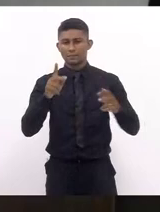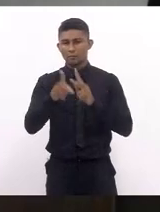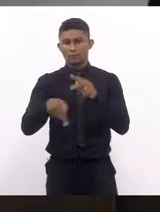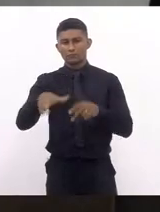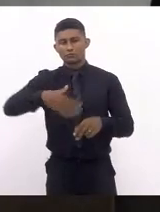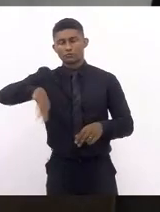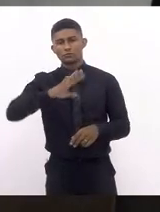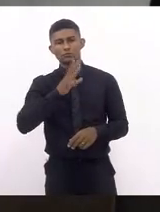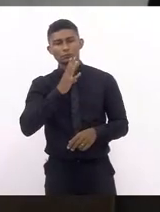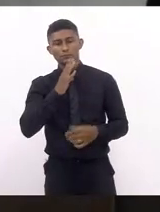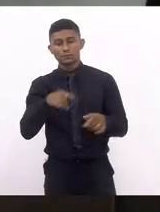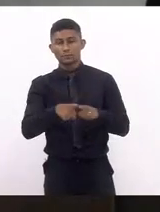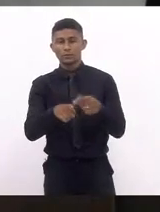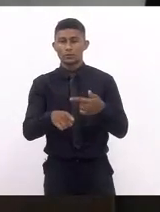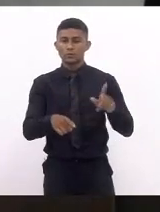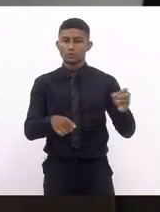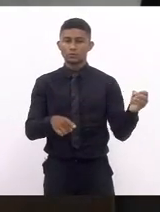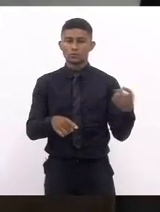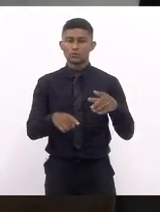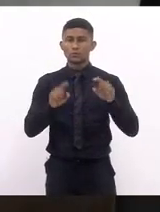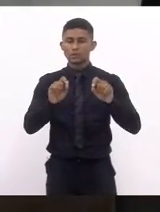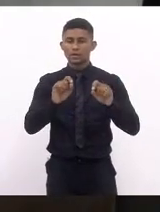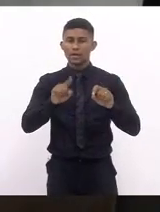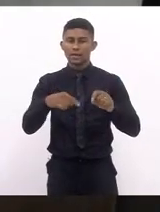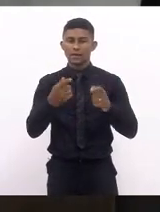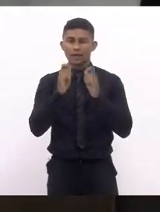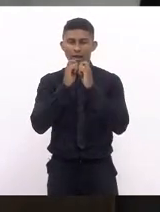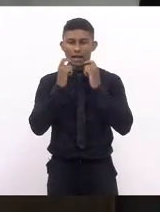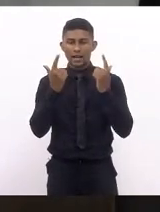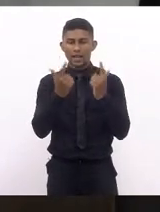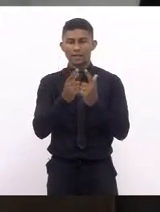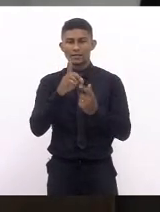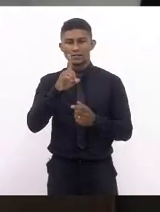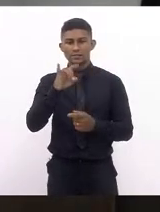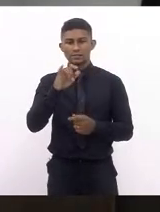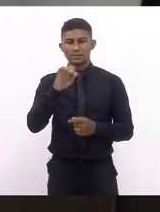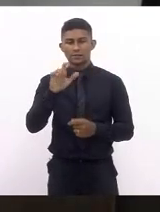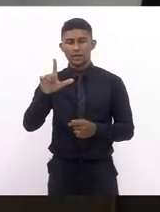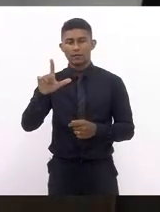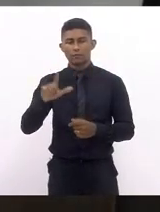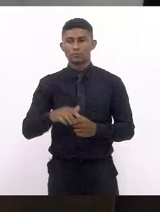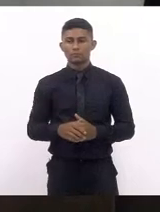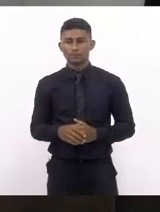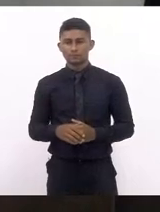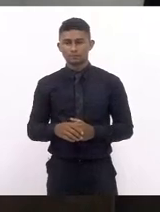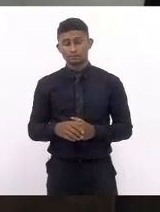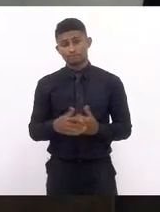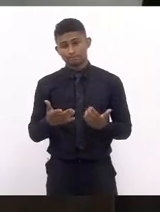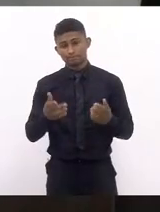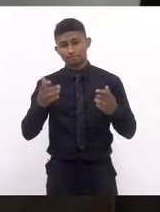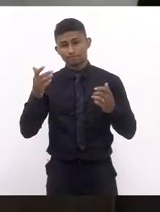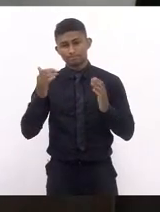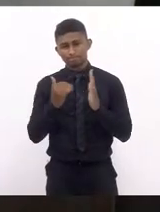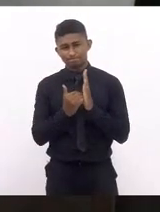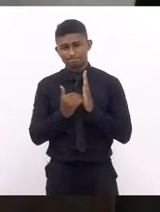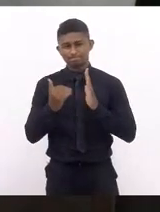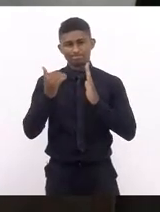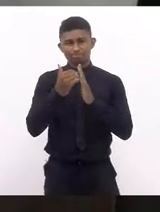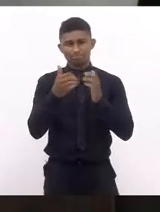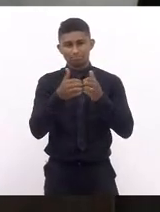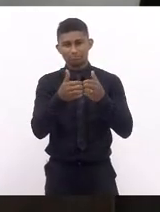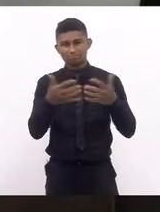população outra novidade foi a criação da alerj Digital um serviço de streaming para ampliar as